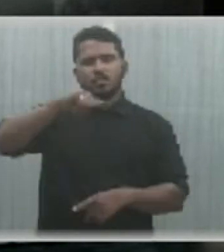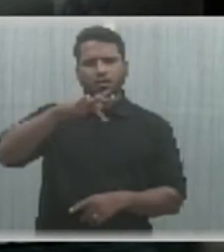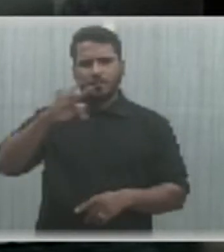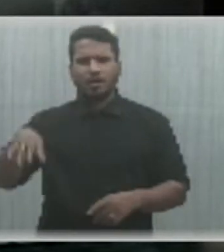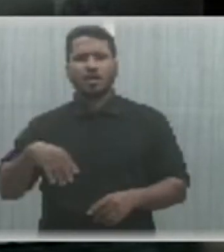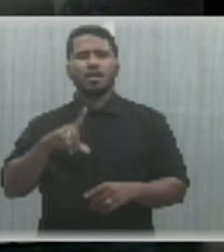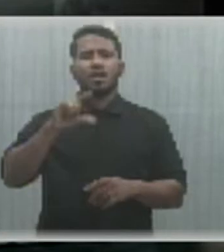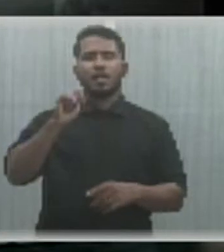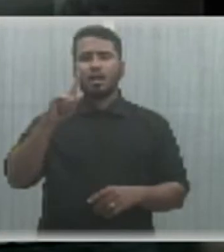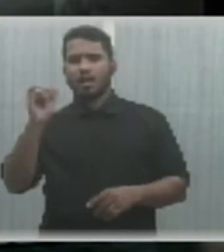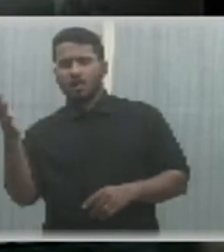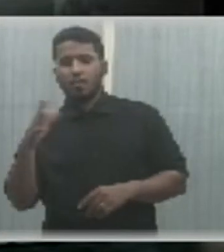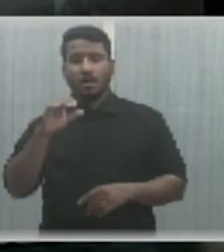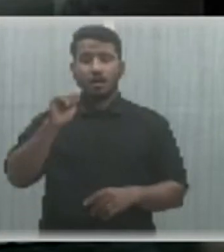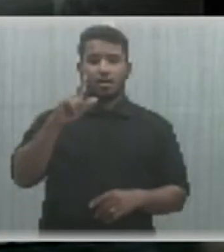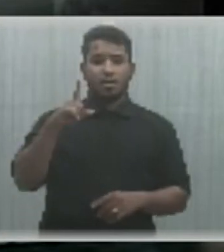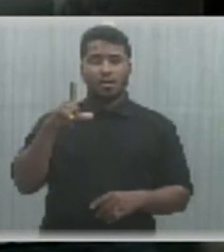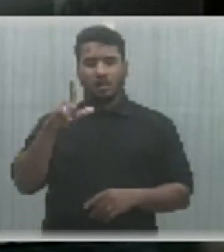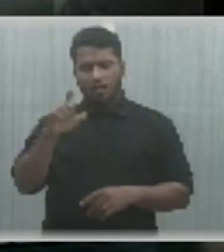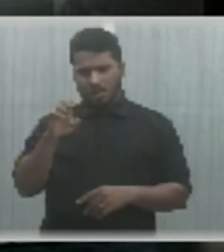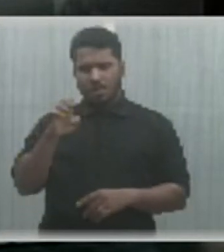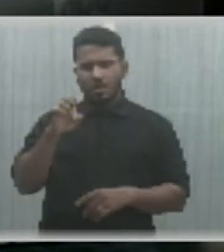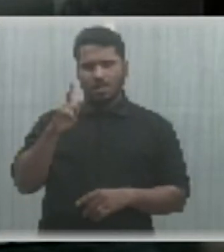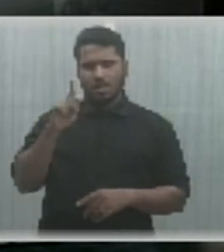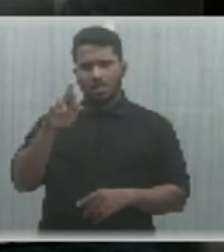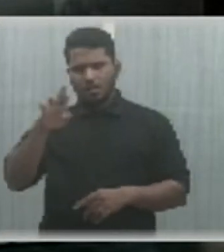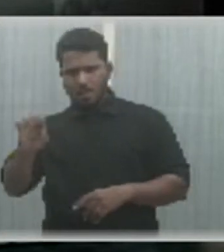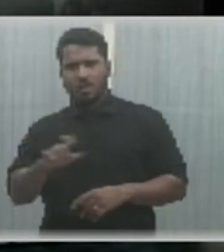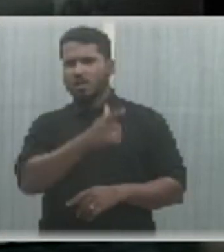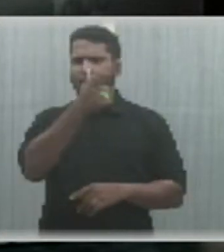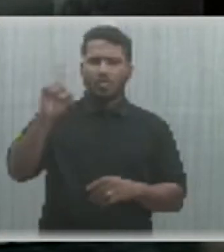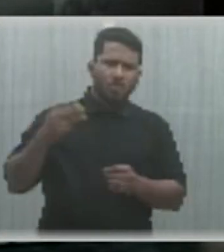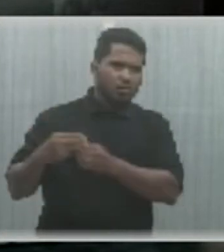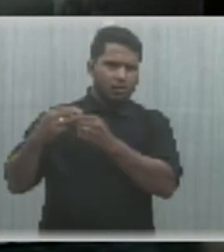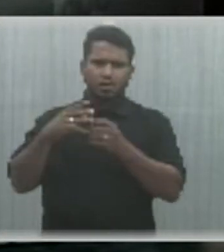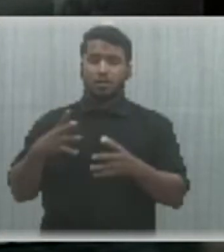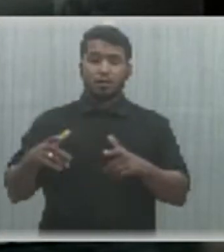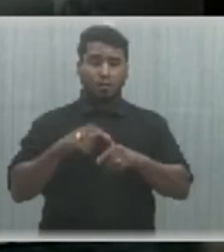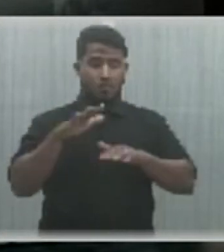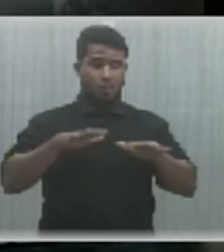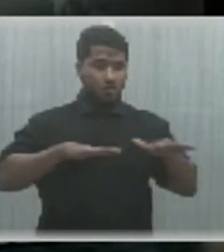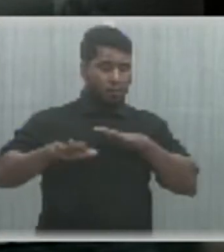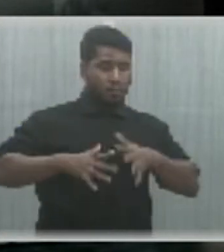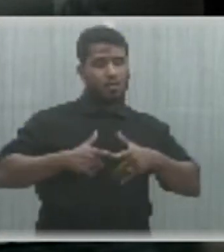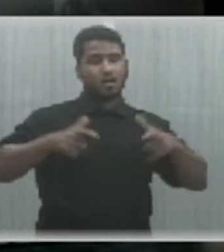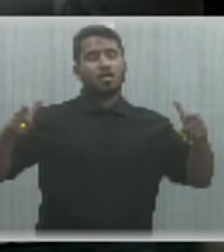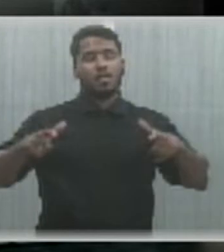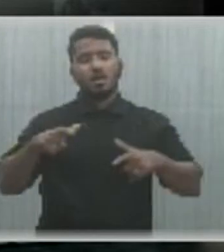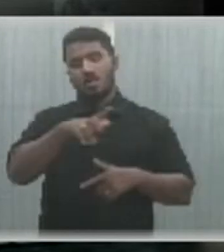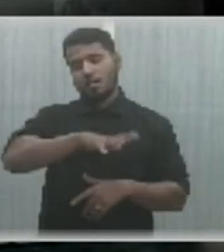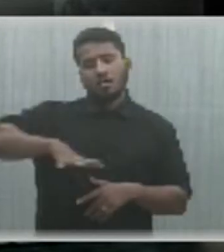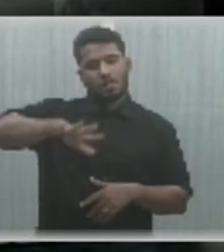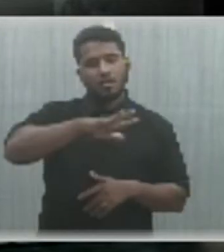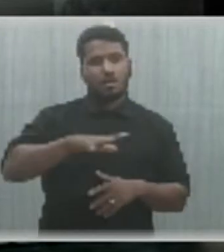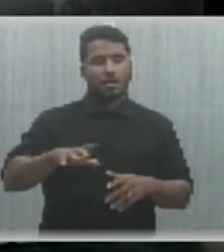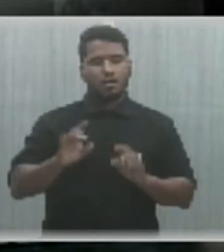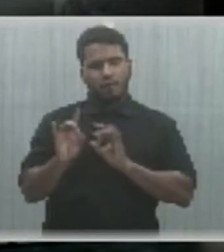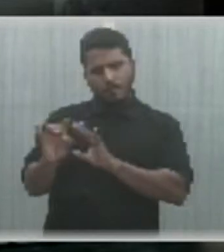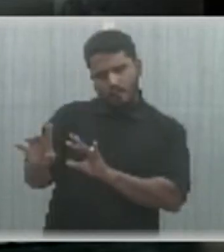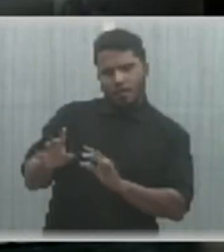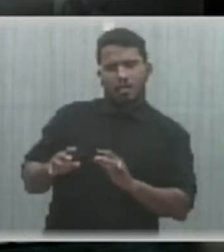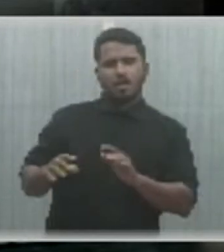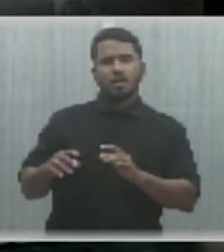se fizeram presente. Então, esse é um movimento que cresce a cada dia, são esses espaços de comercialização.